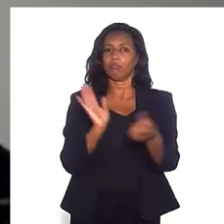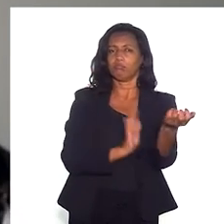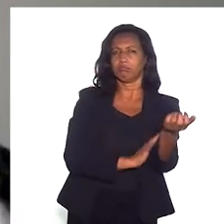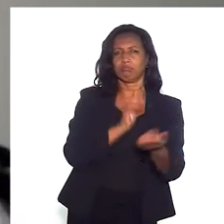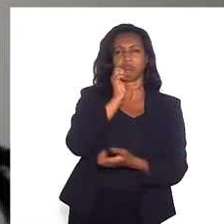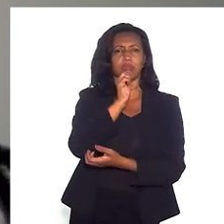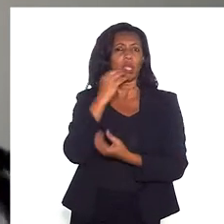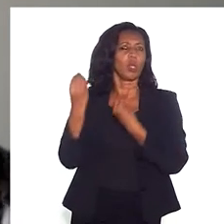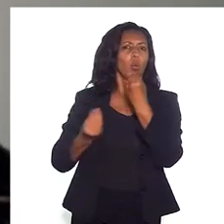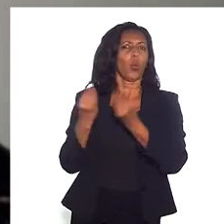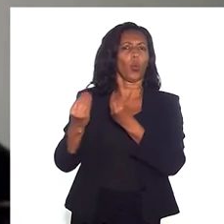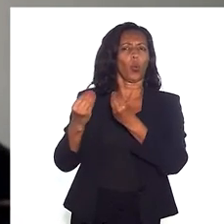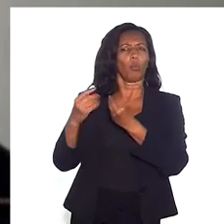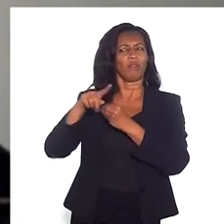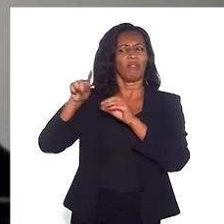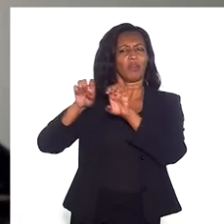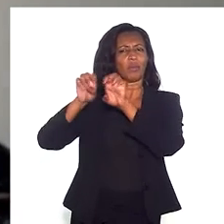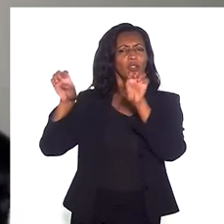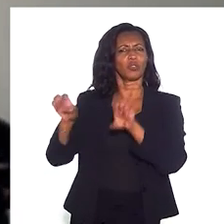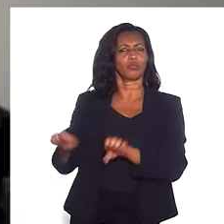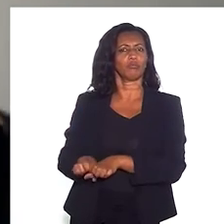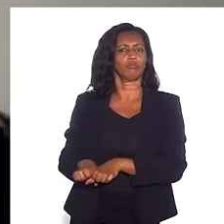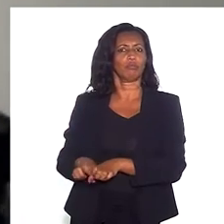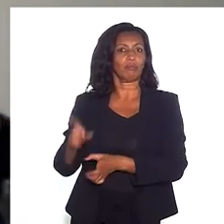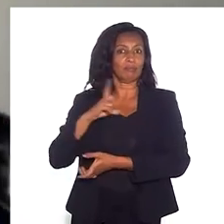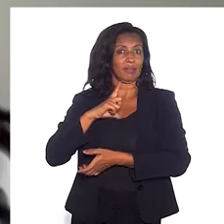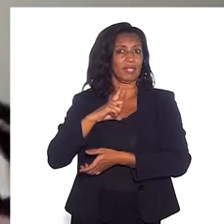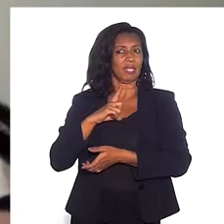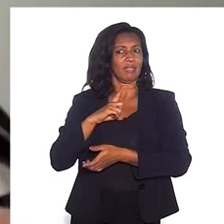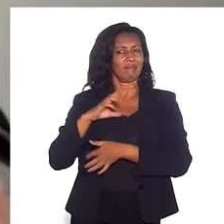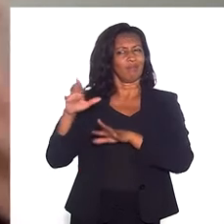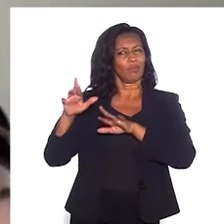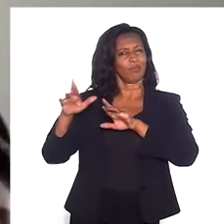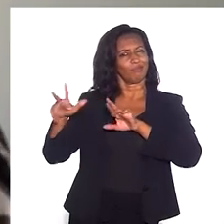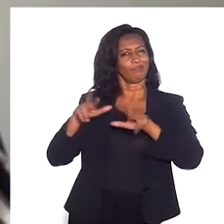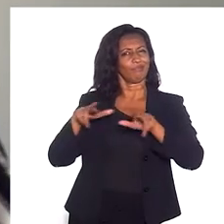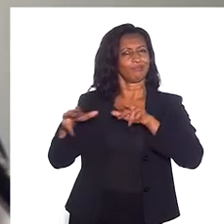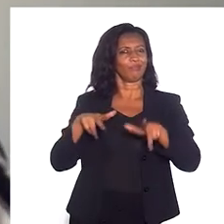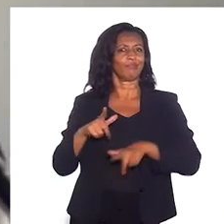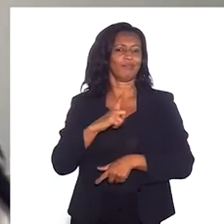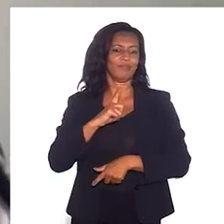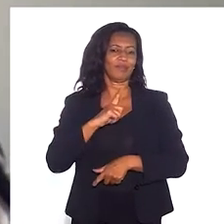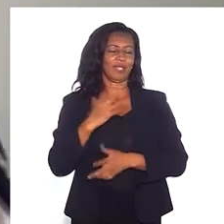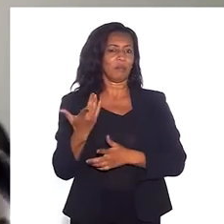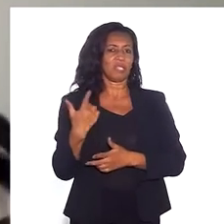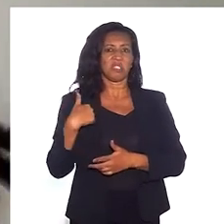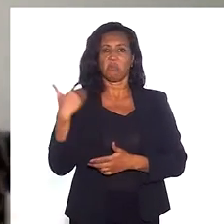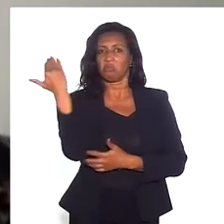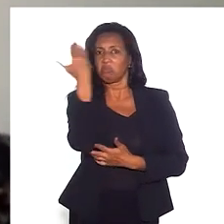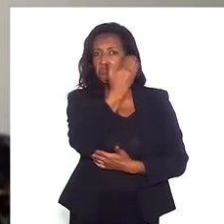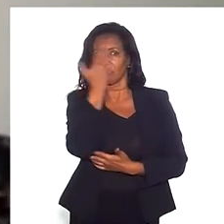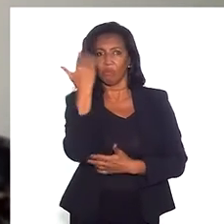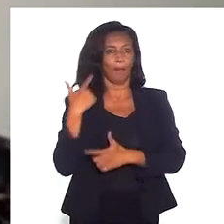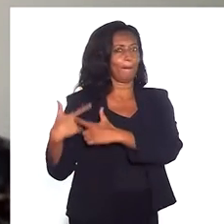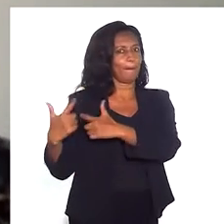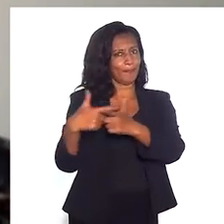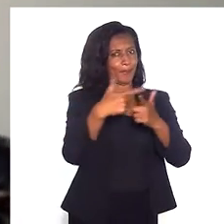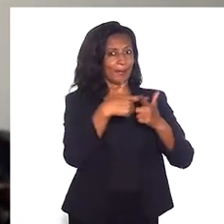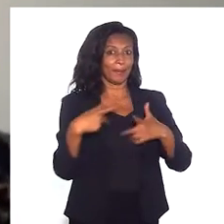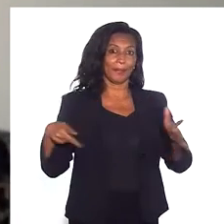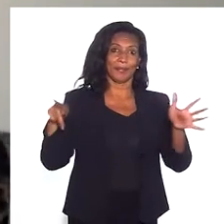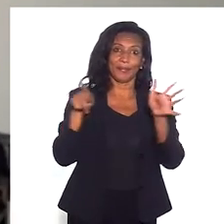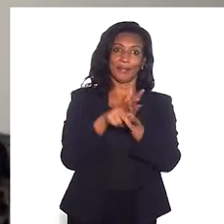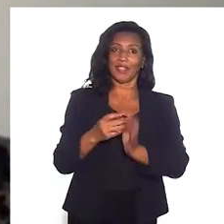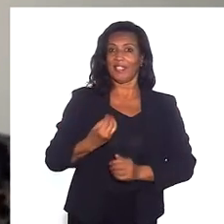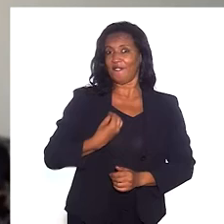ecofeminismo e como que ele vai se estruturar também tem algumas divergências. Mas eu não vejo nenhum problema nisso, porque